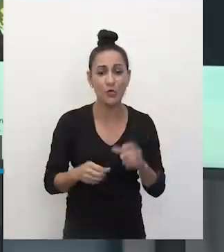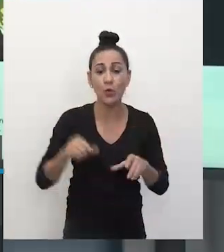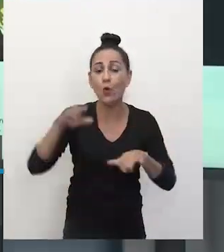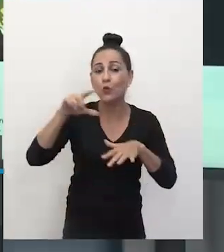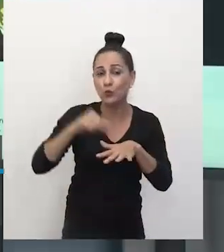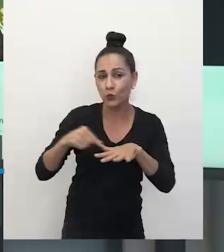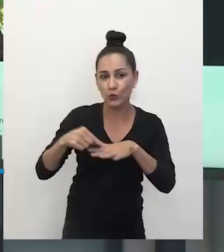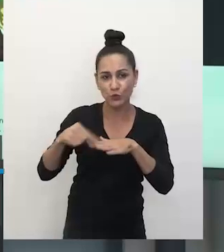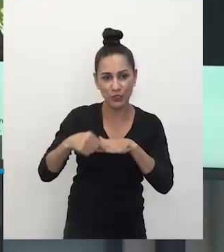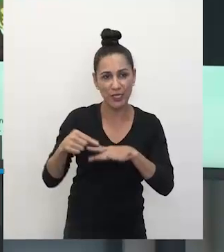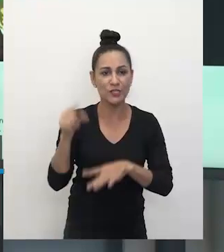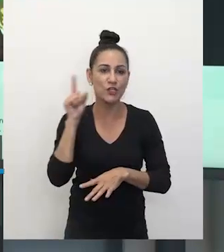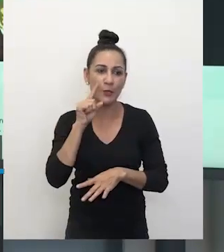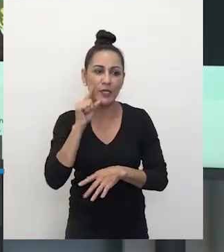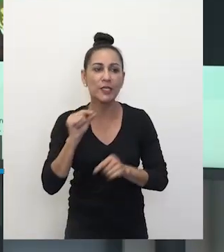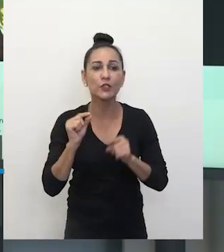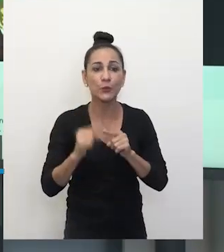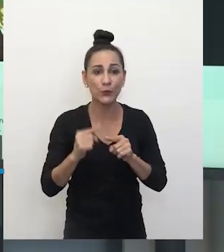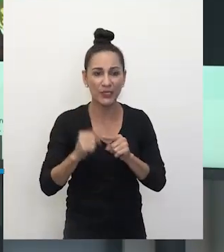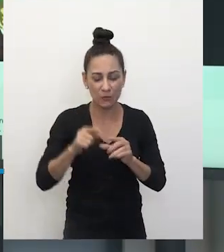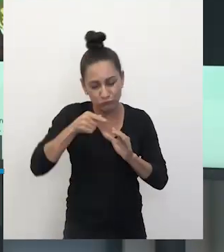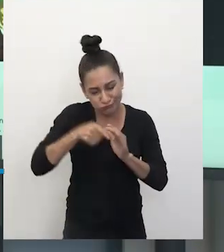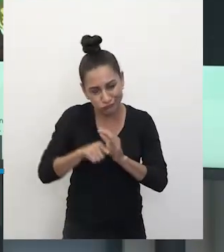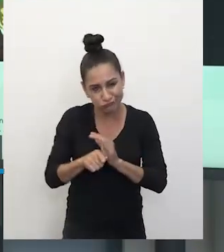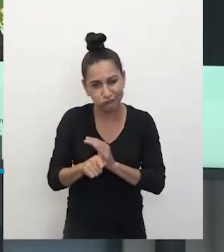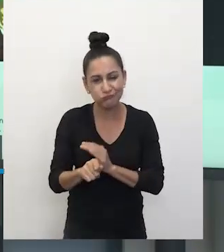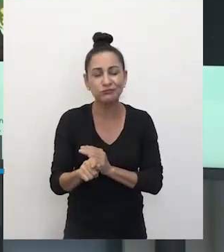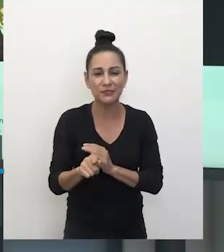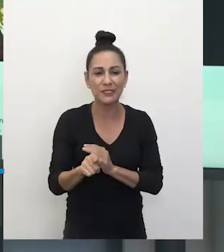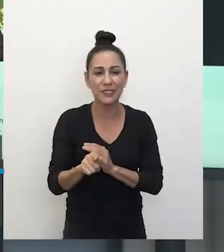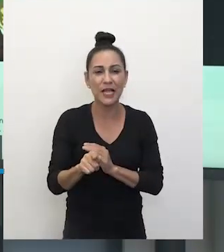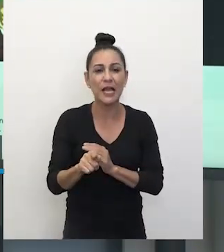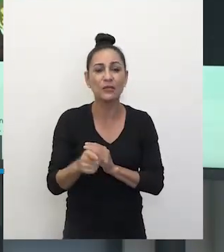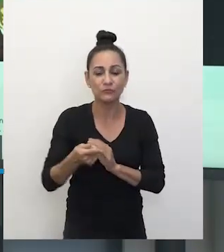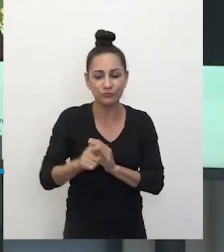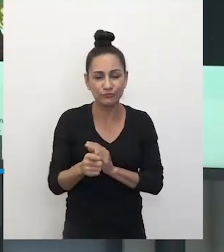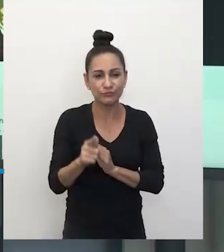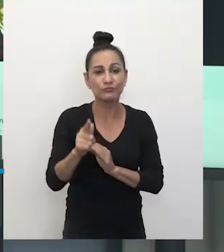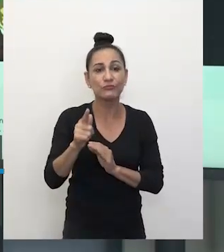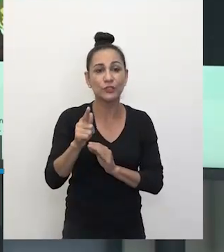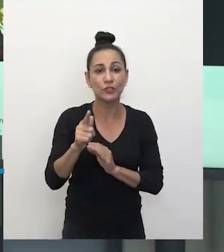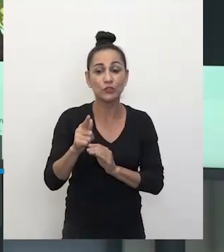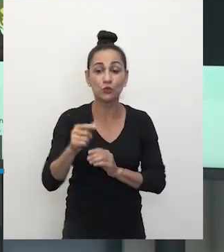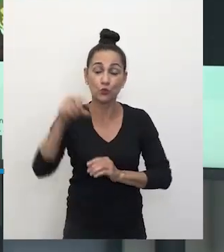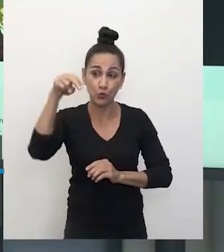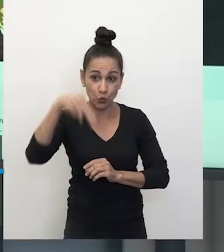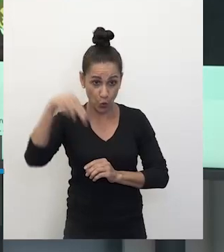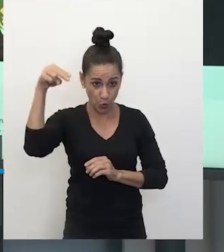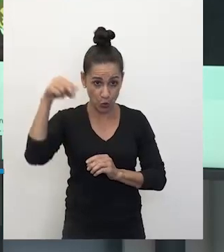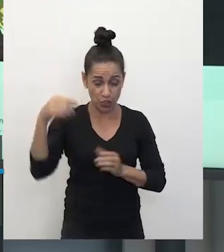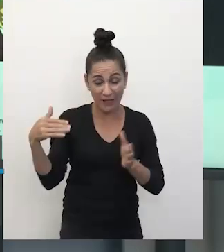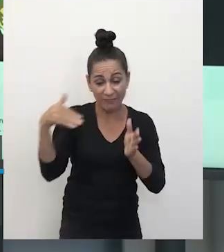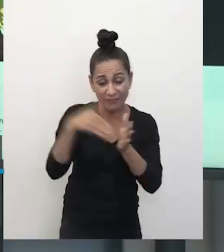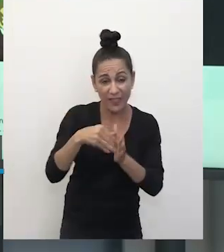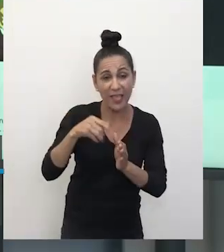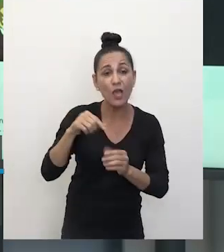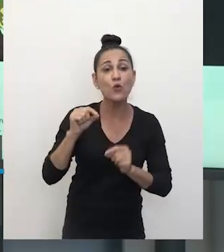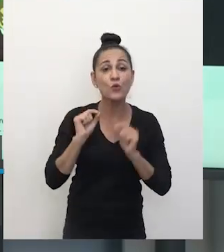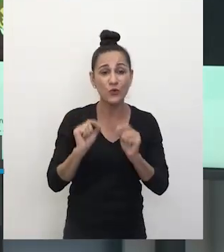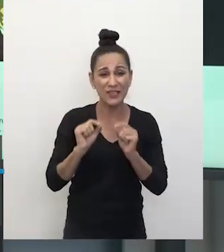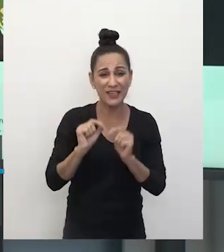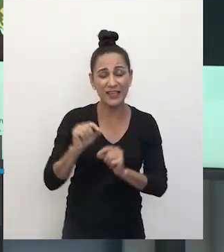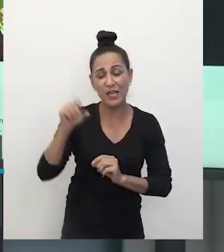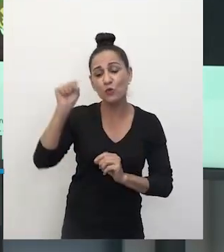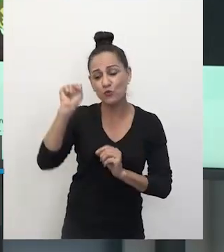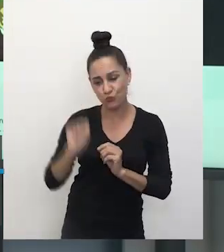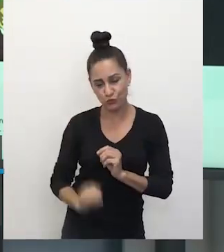logicamente porque na sua extensão Oi gente latitudinal do Norte ao sul faz com que ele